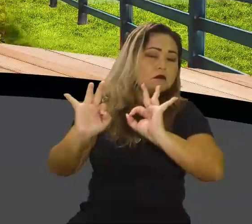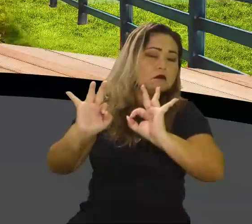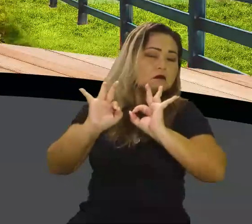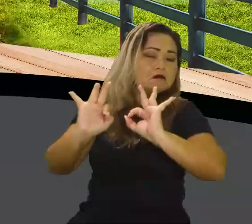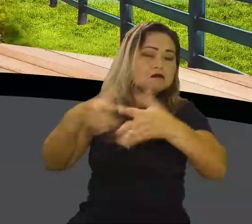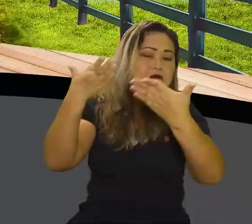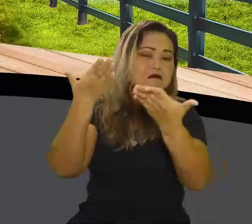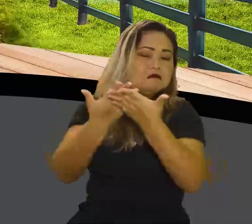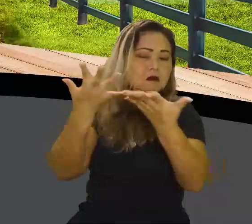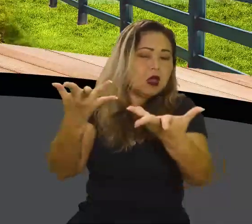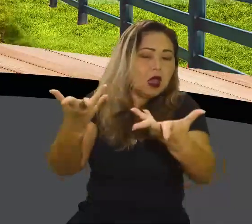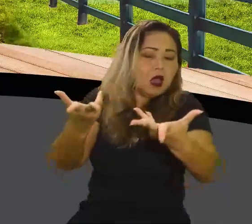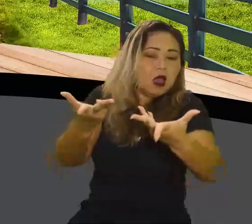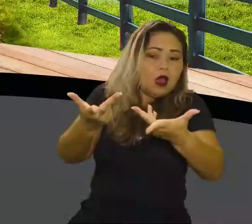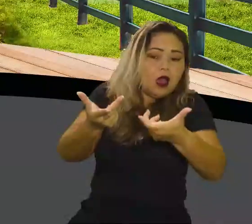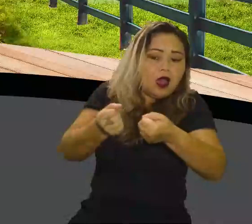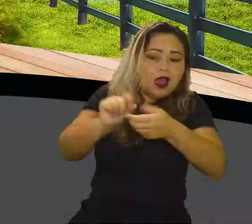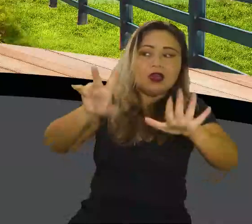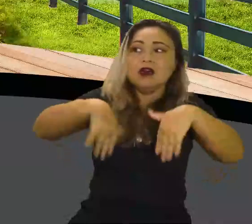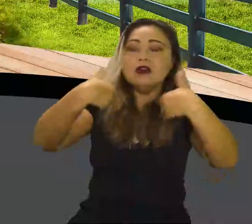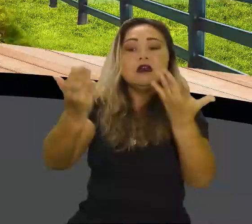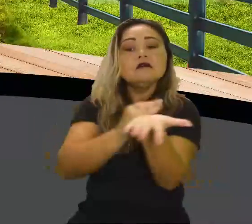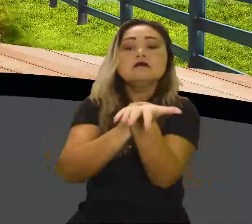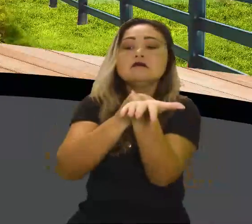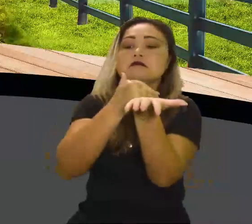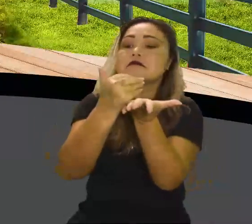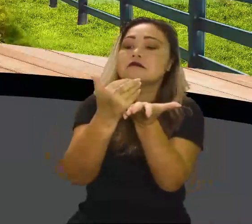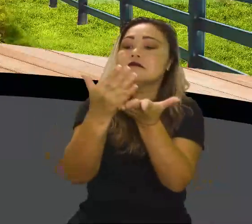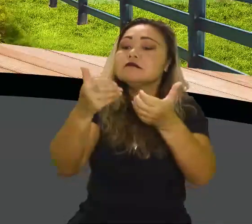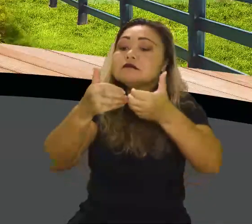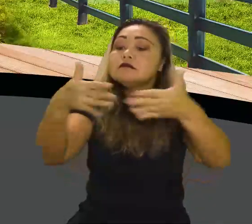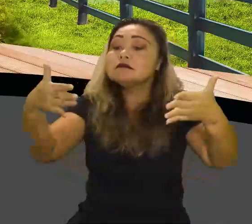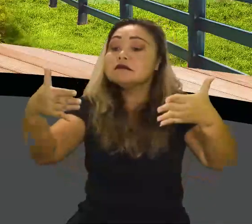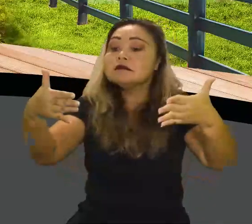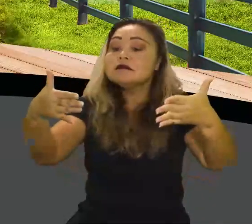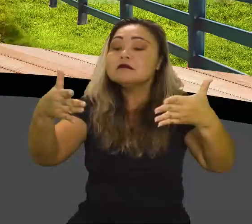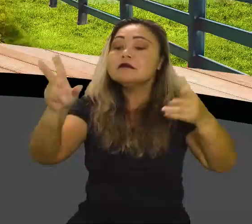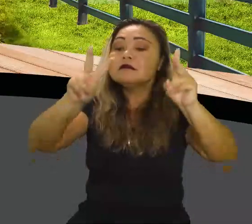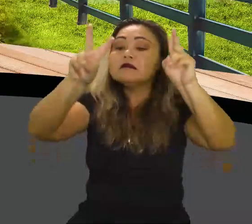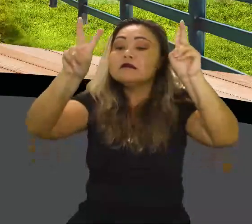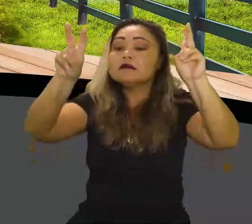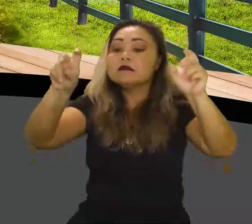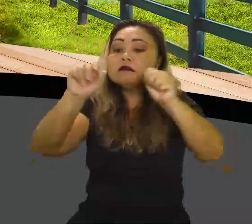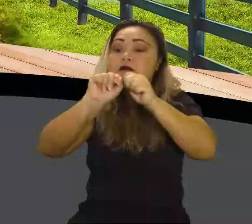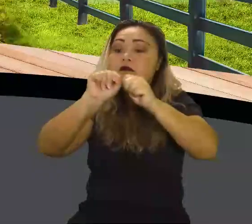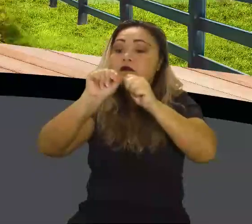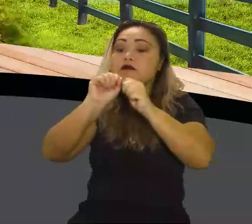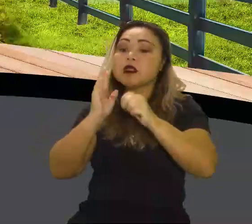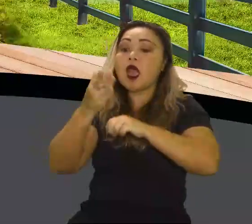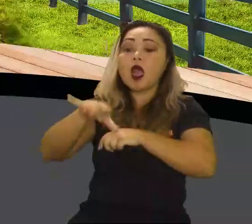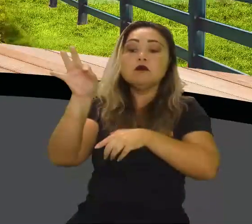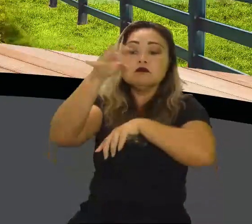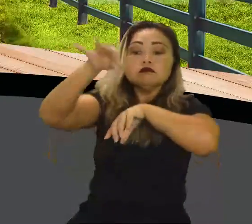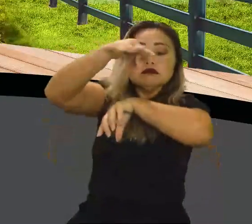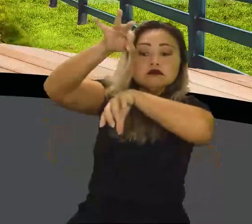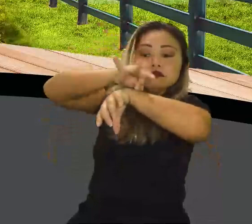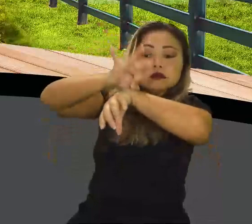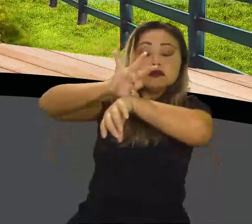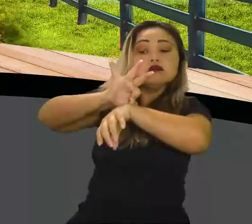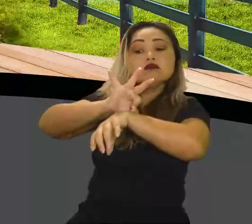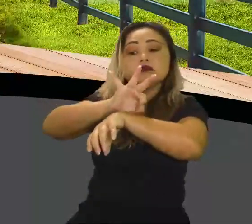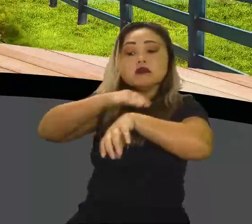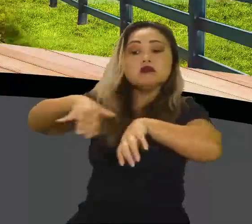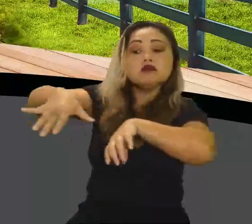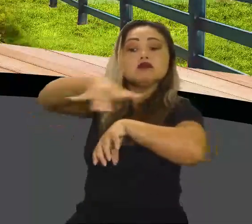uma aula maravilhosa. Vamos iniciar a introdução sobre apicultura no nosso estado.